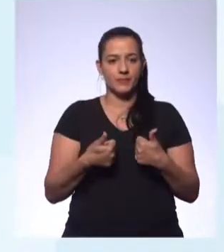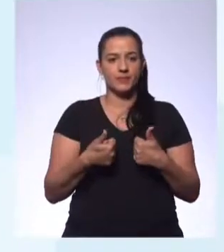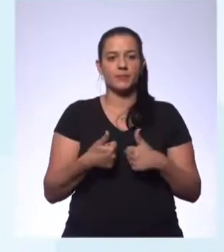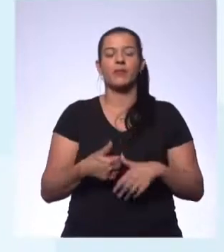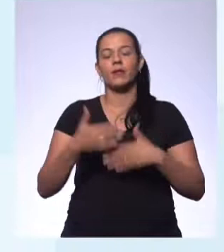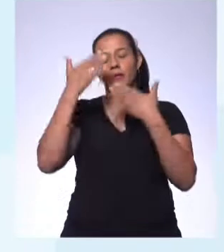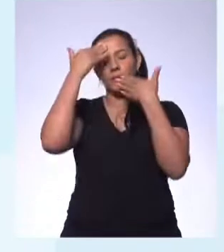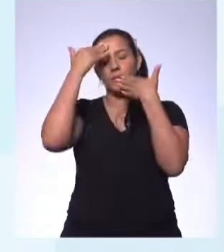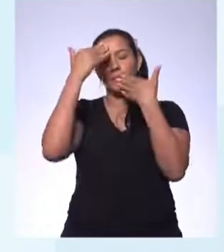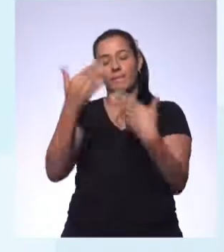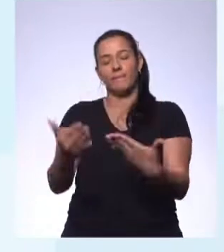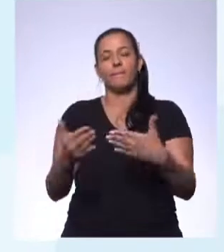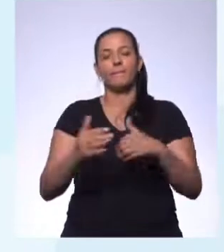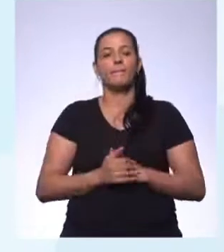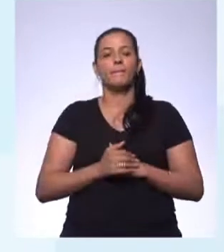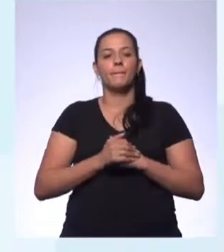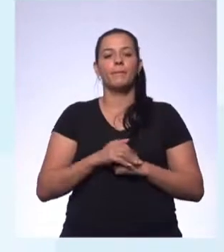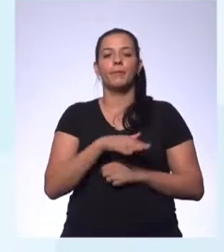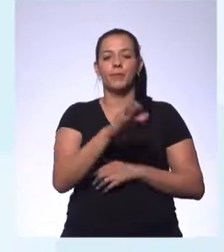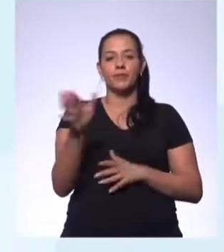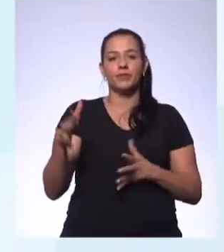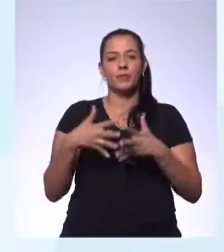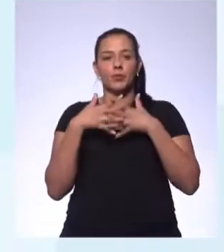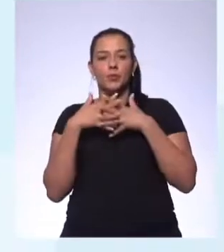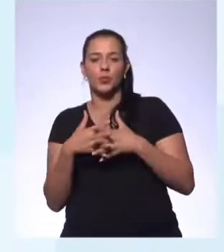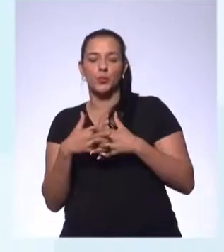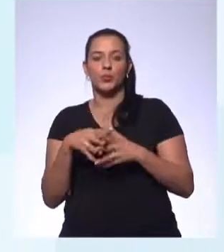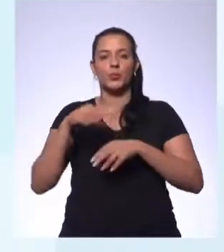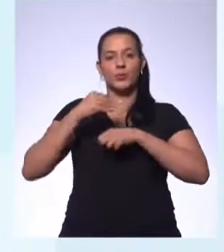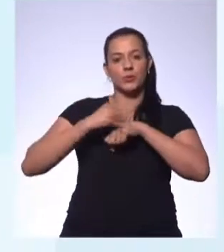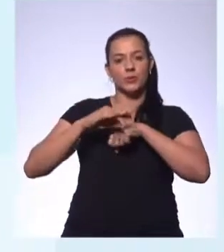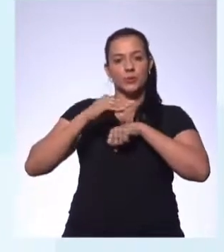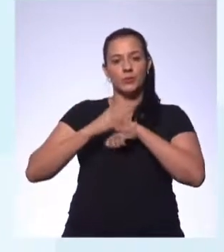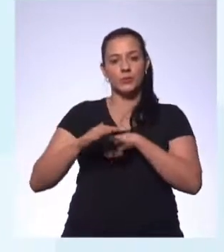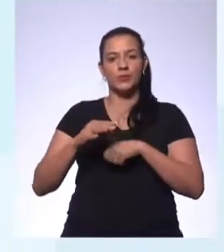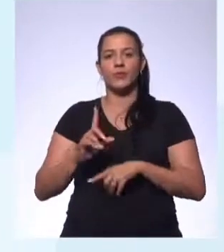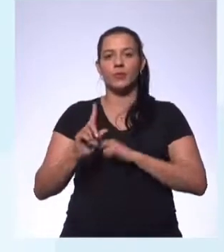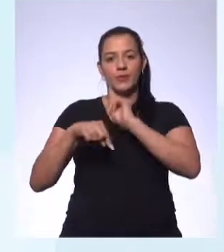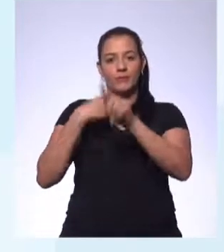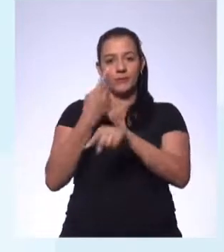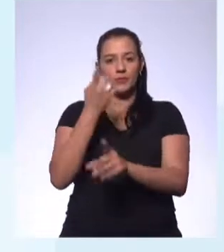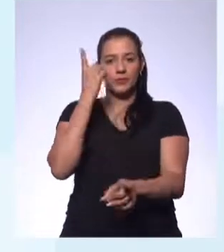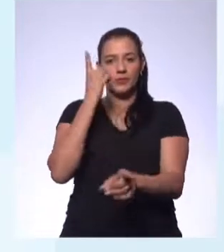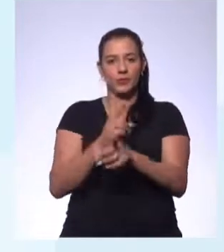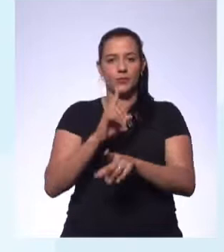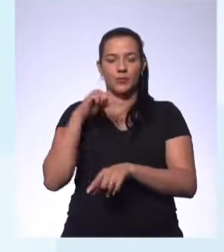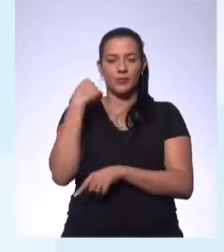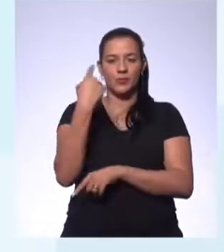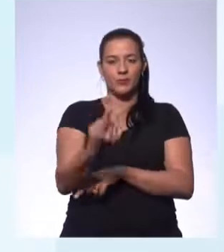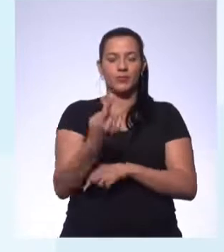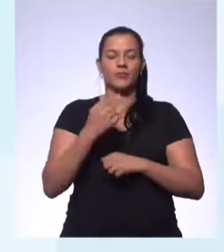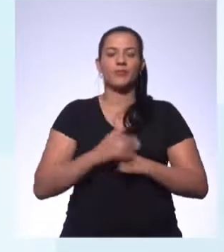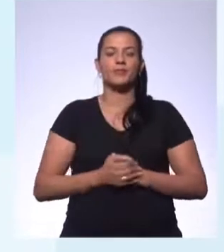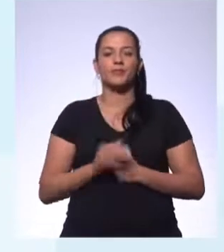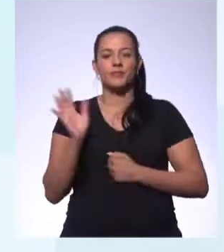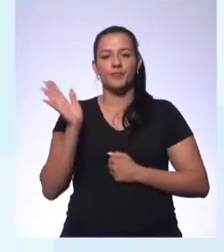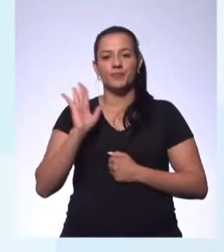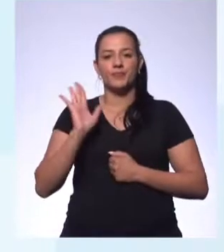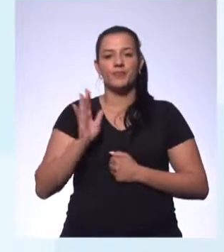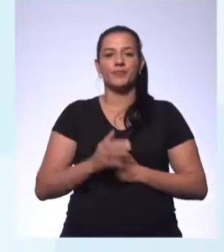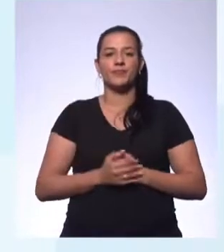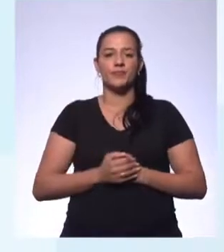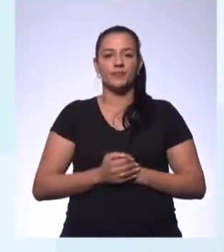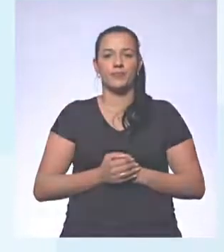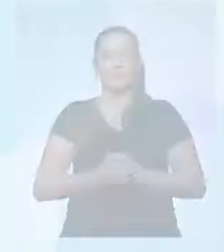Gente, obrigada. Coloquem aí suas dúvidas, sugestões e a gente se vê até a próxima aula. Tchau,